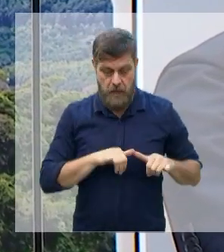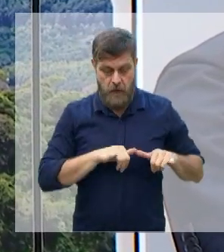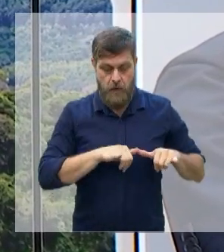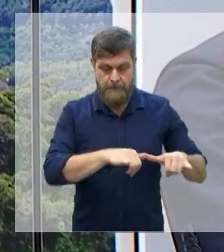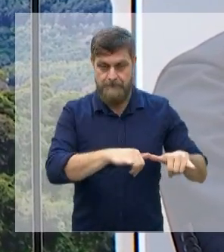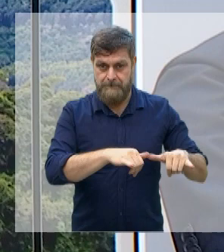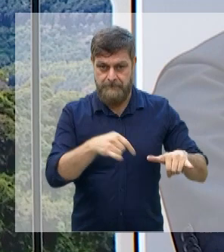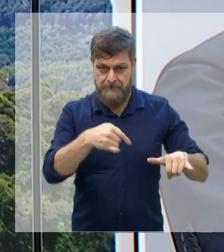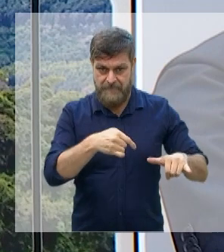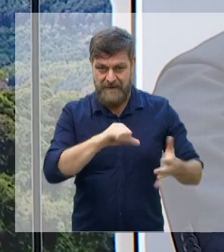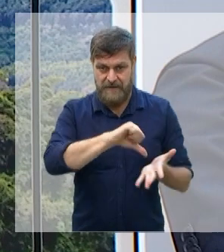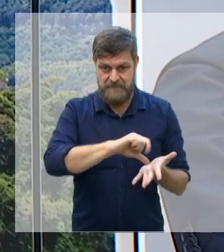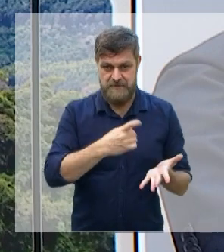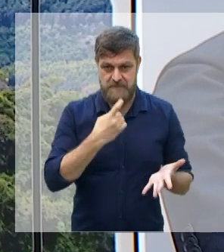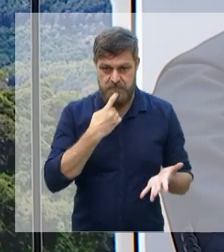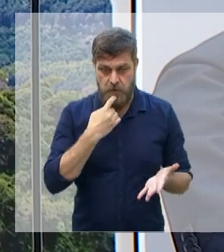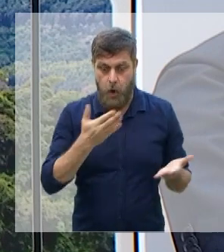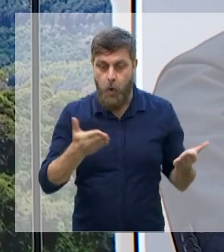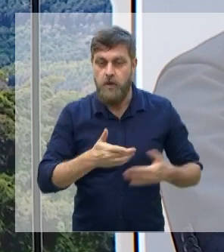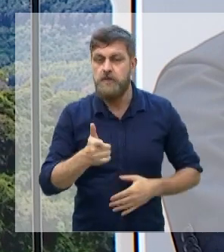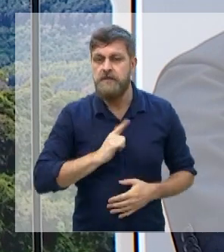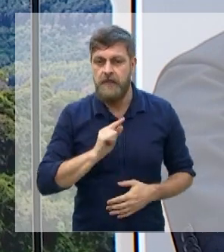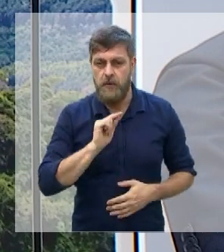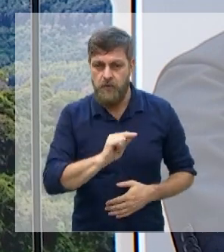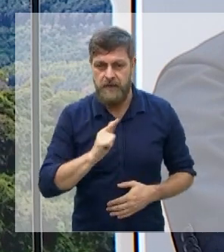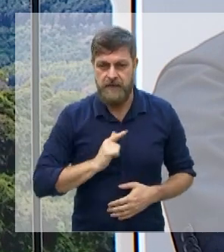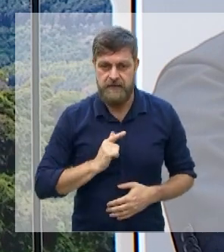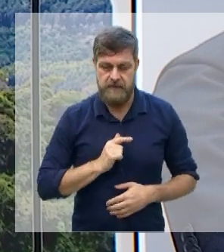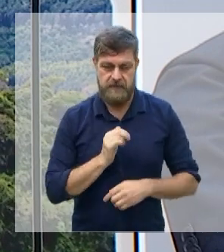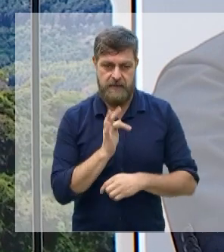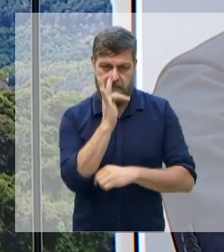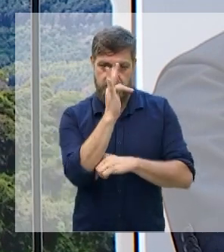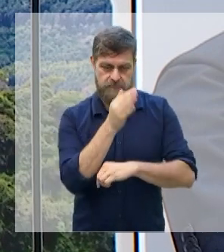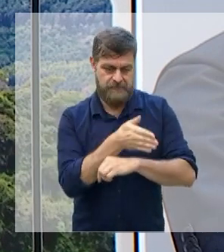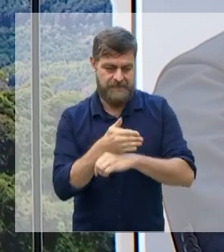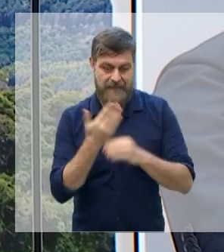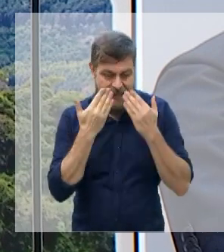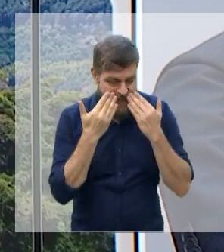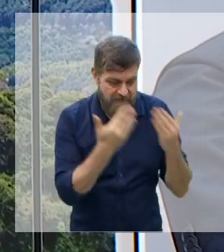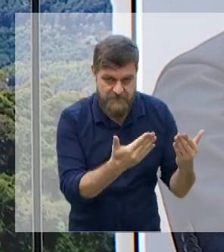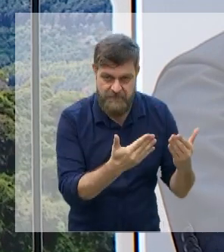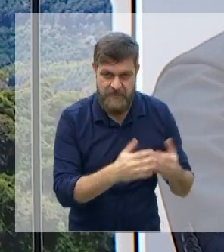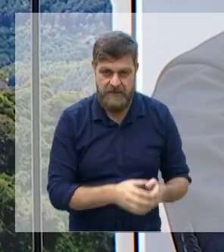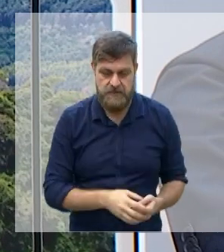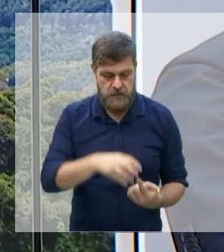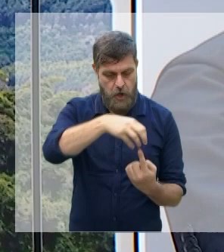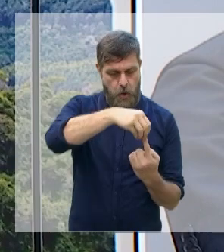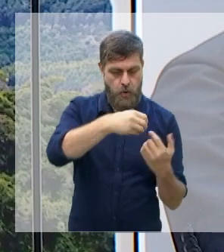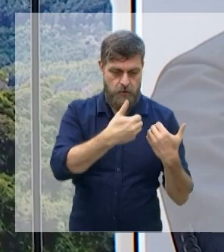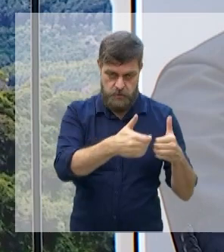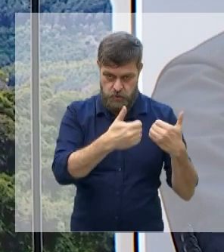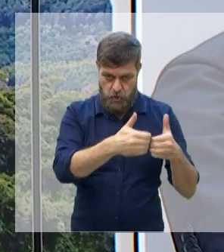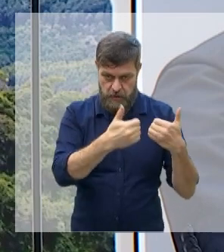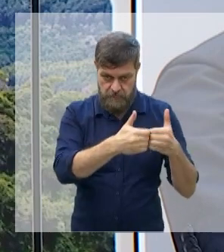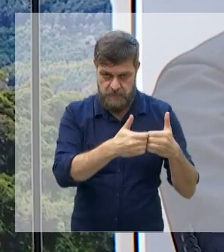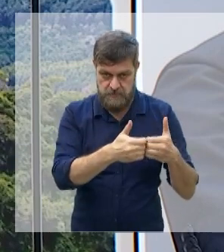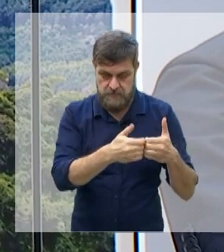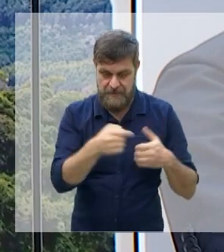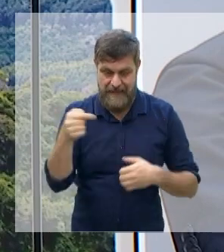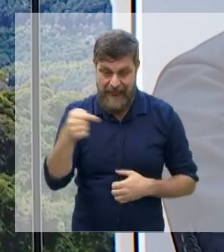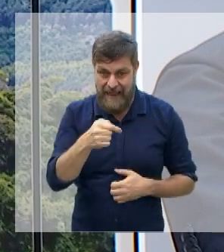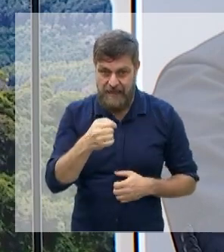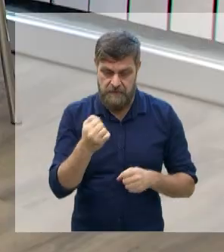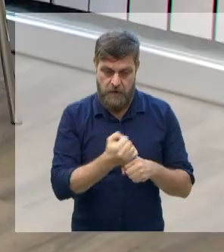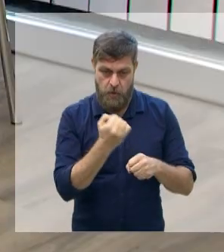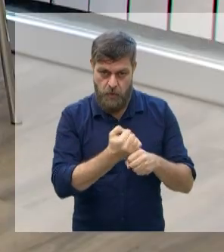municipal hoje o que tem no mercado municipal tem um terminal em frente ao mercado que é um terminal de cinema convencional nós vamos